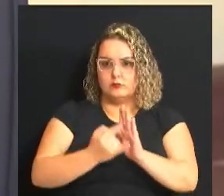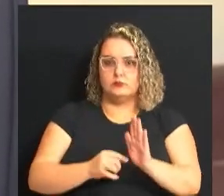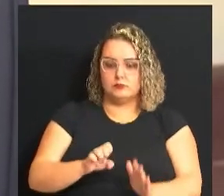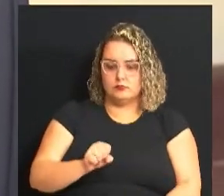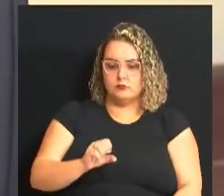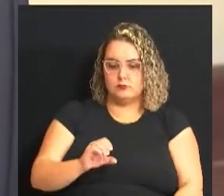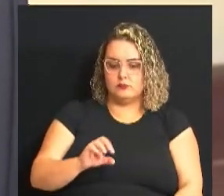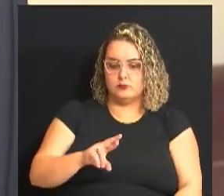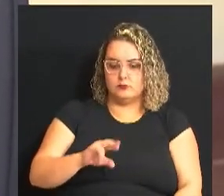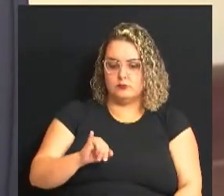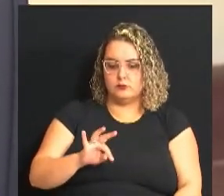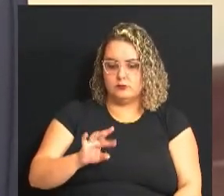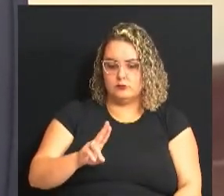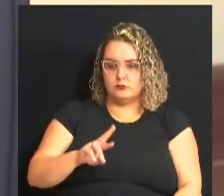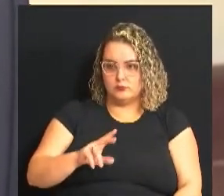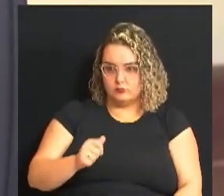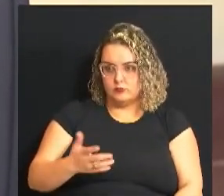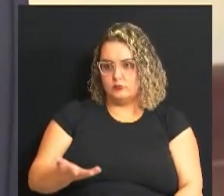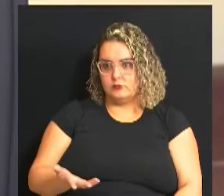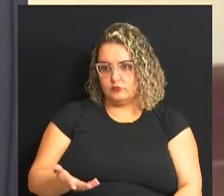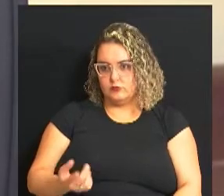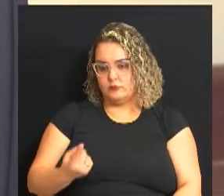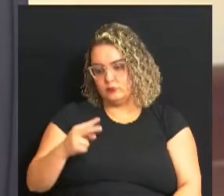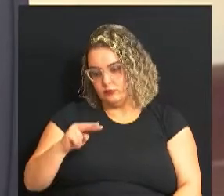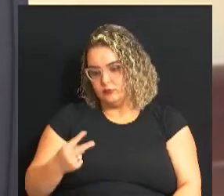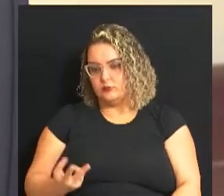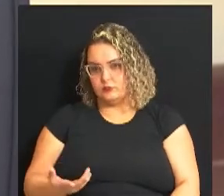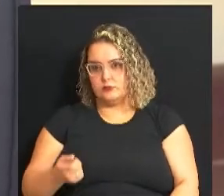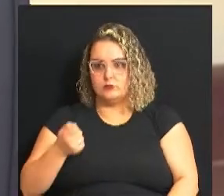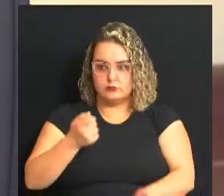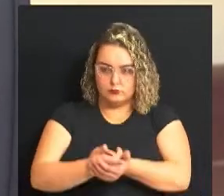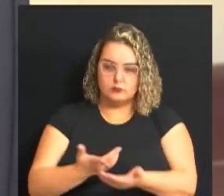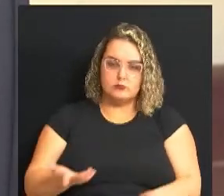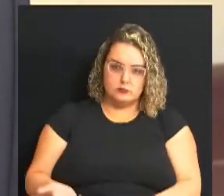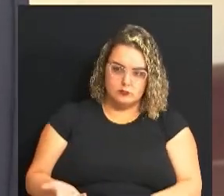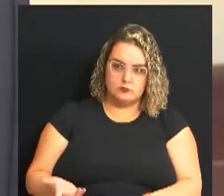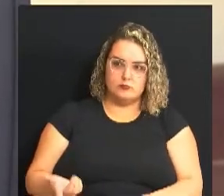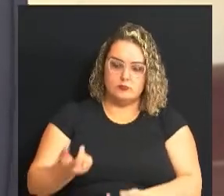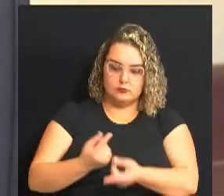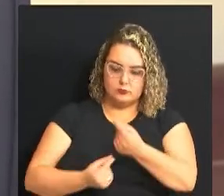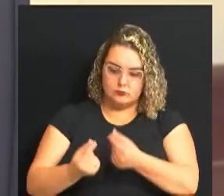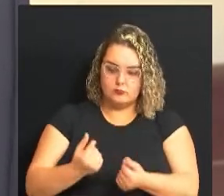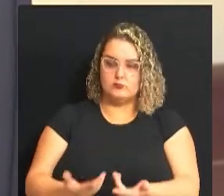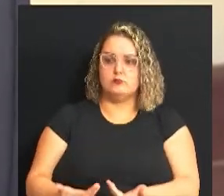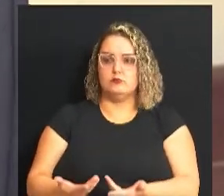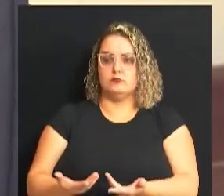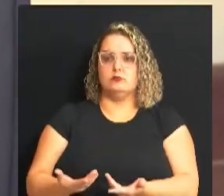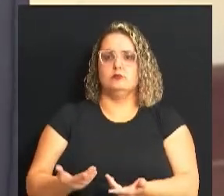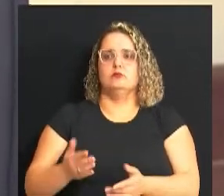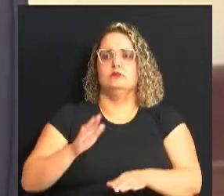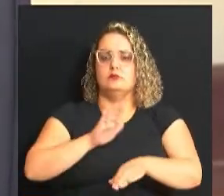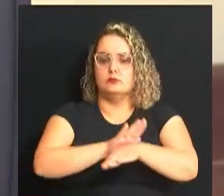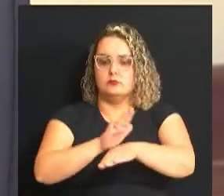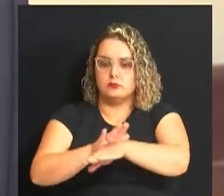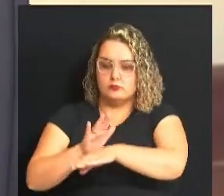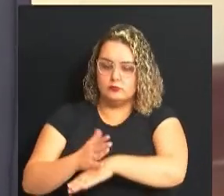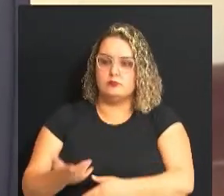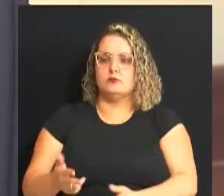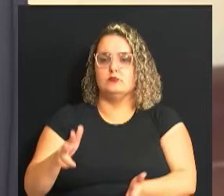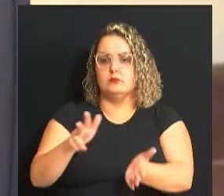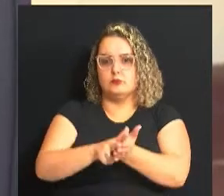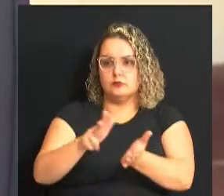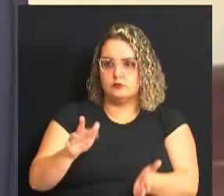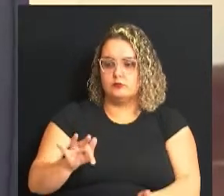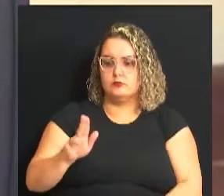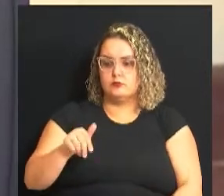né, uma vez que ela pagou. E esse dinheiro entraria para ajudar no processo da regularização fundiária,